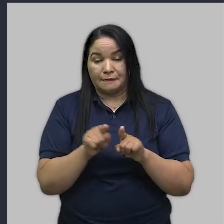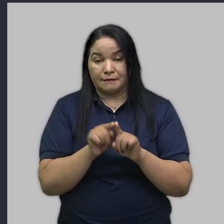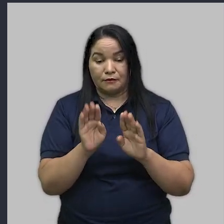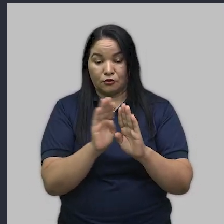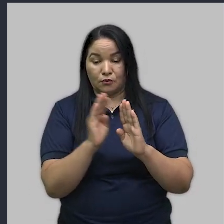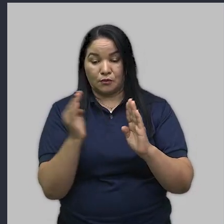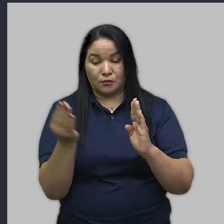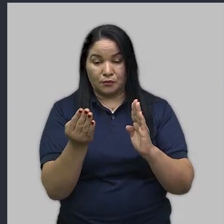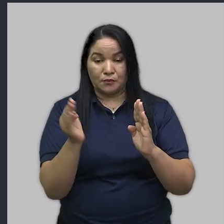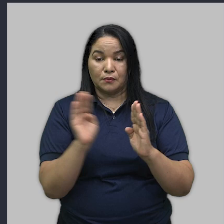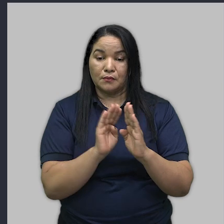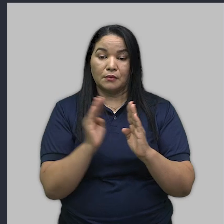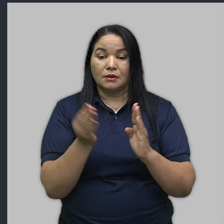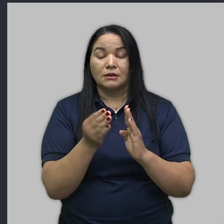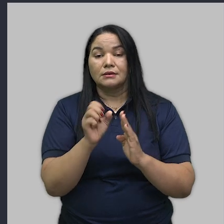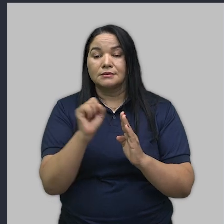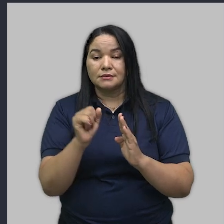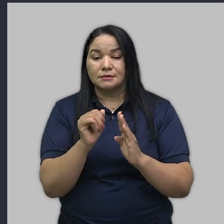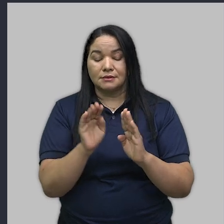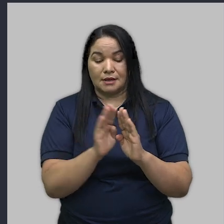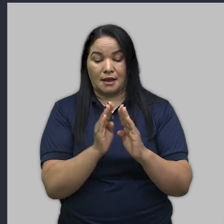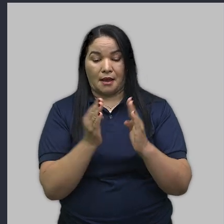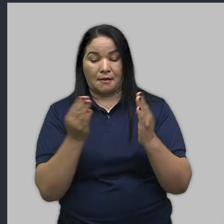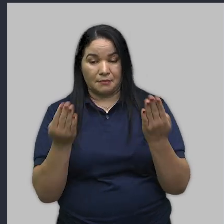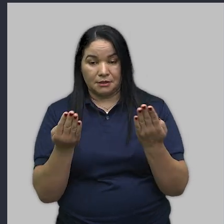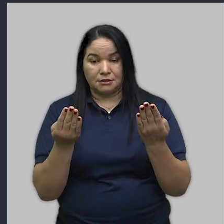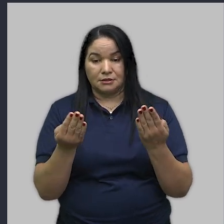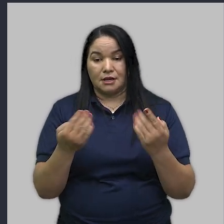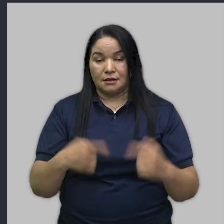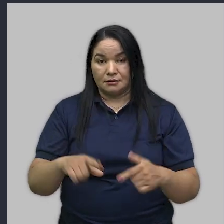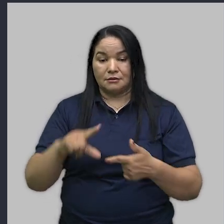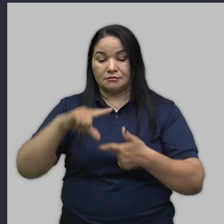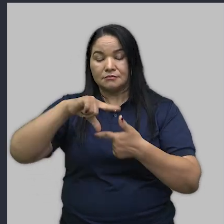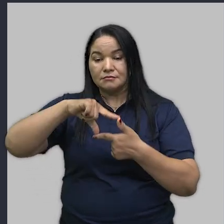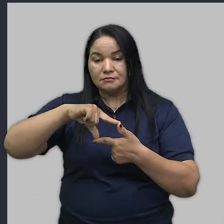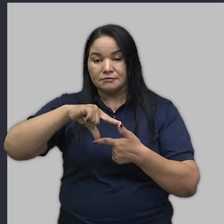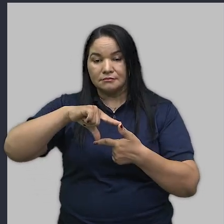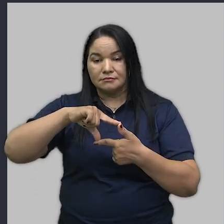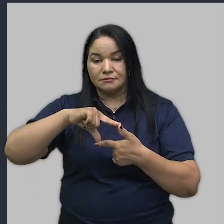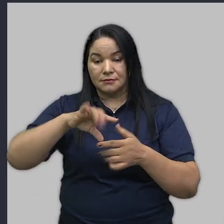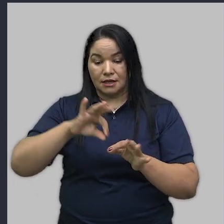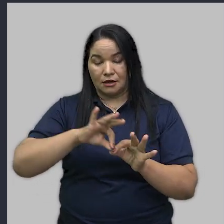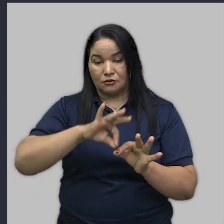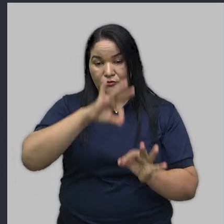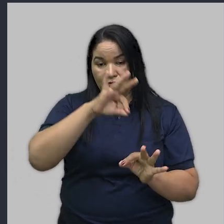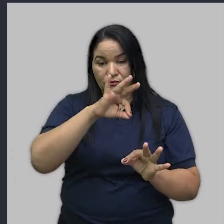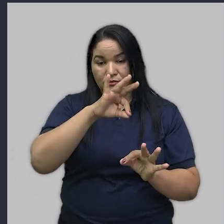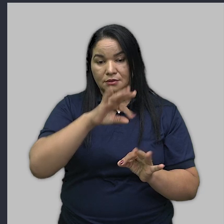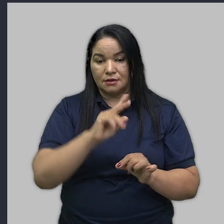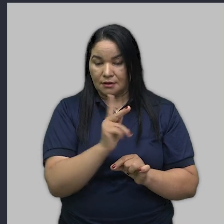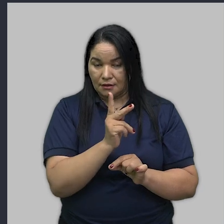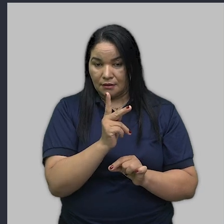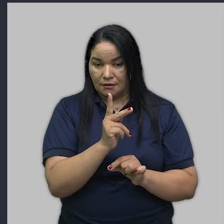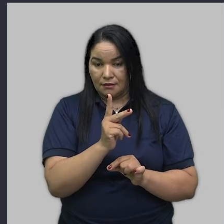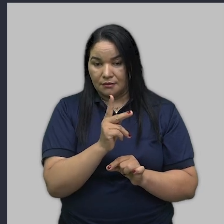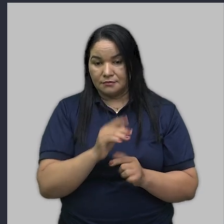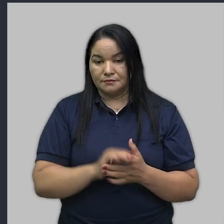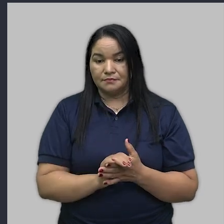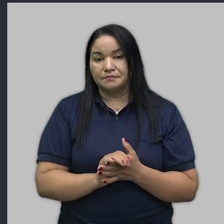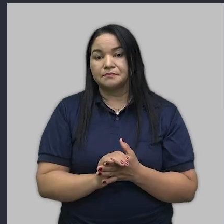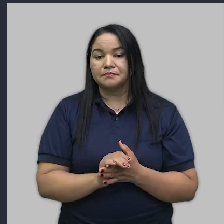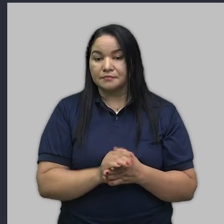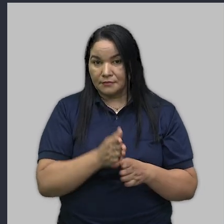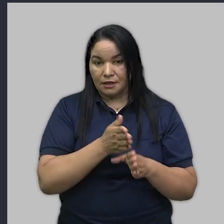Se abrirmos essa parte, temos um retângulo. A altura, h, do cilindro vira um lado do